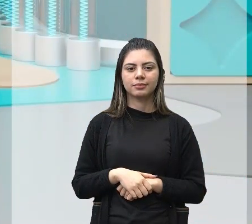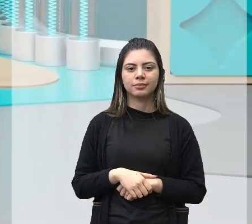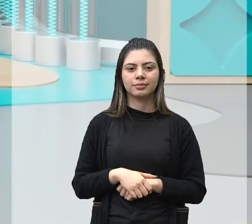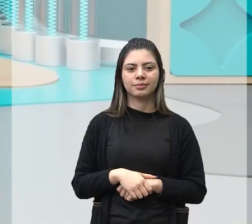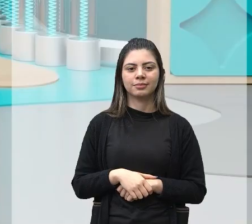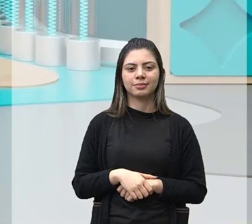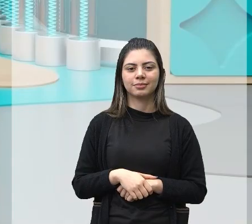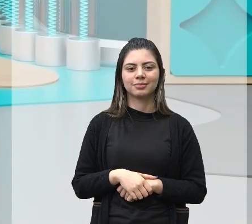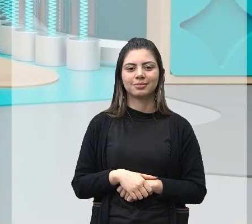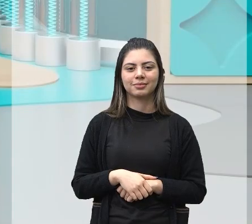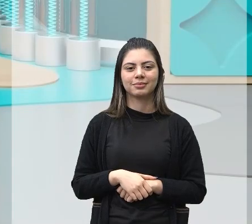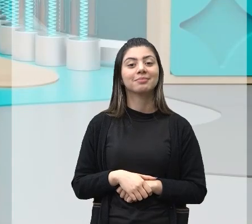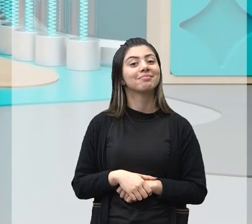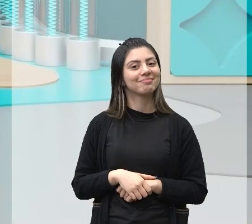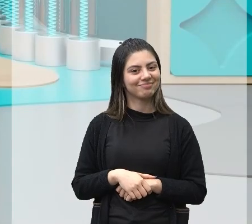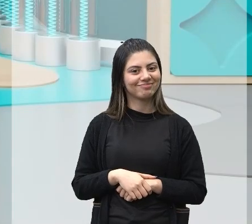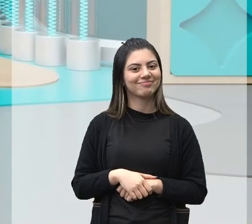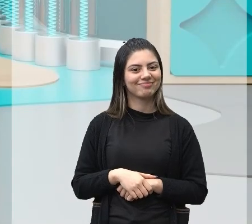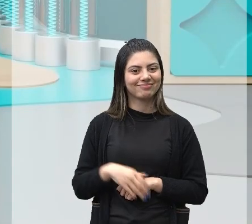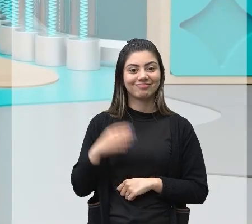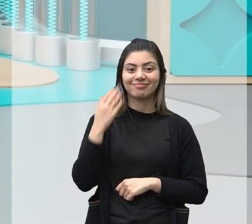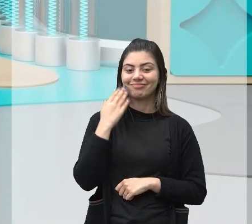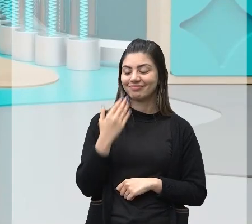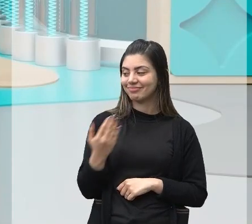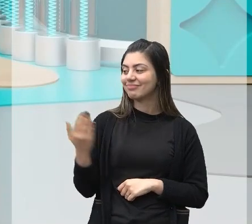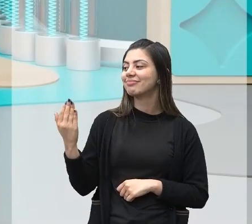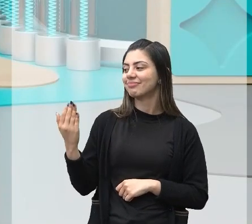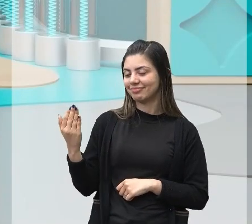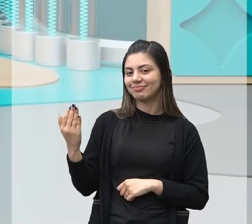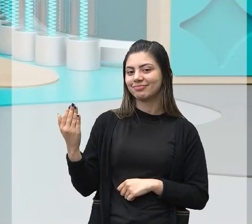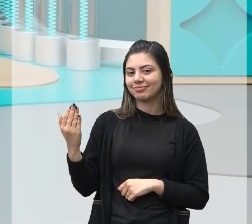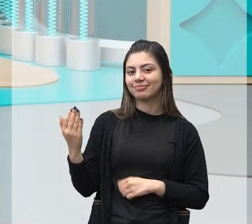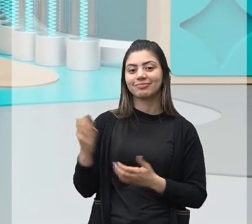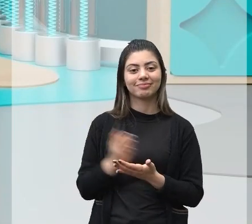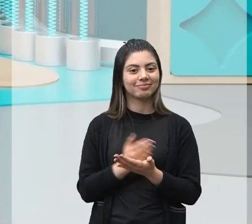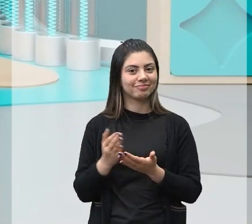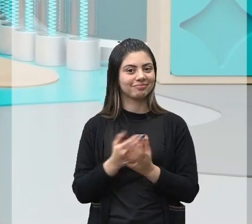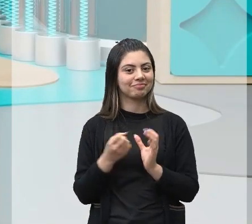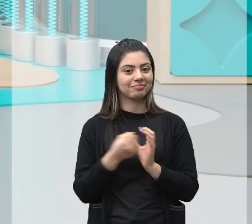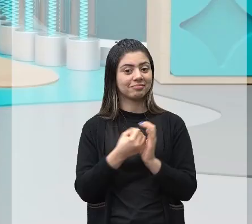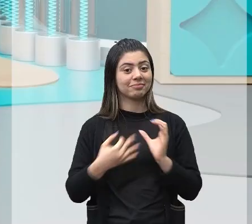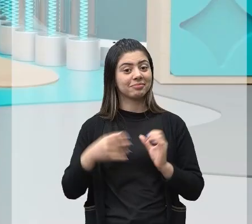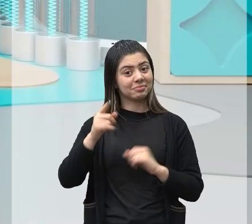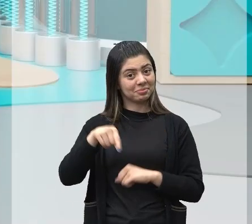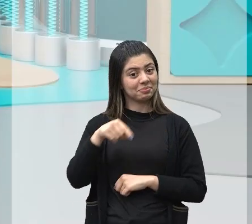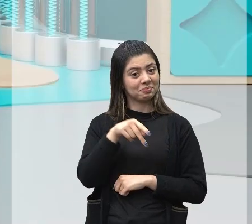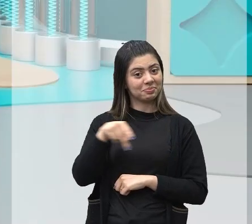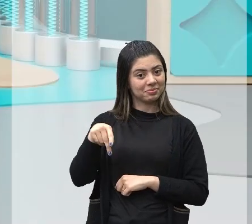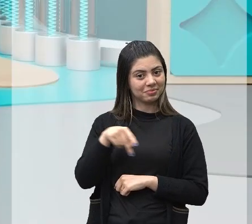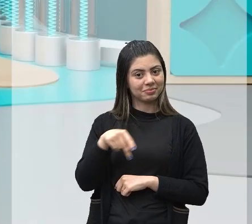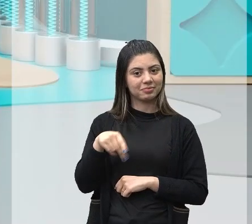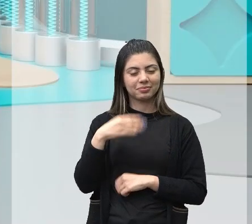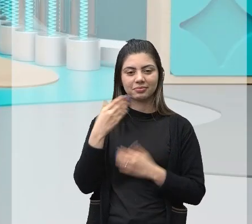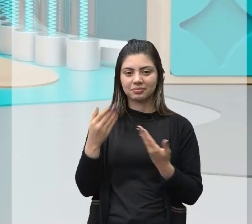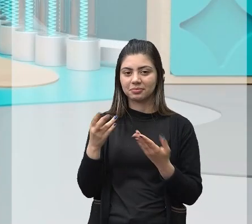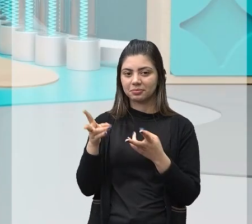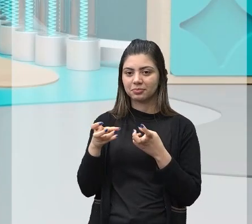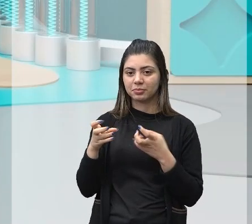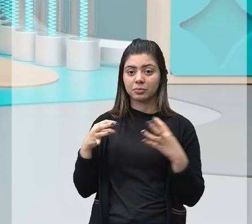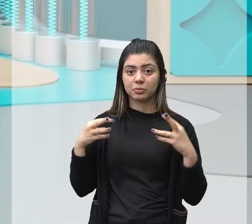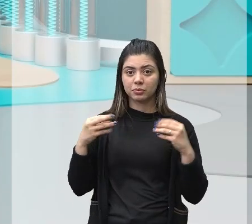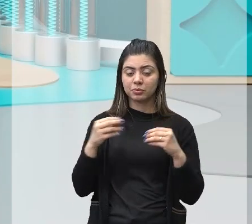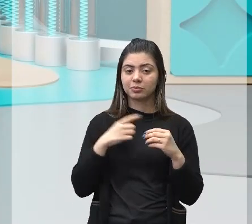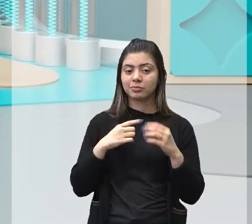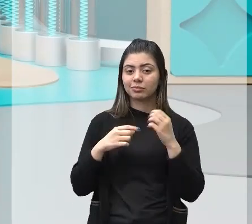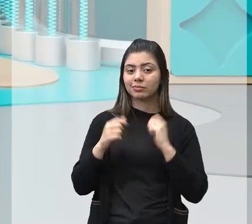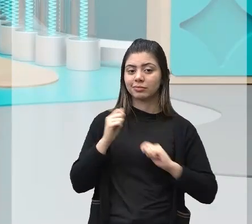E aqui nós temos algumas caracterizações de professores. Olha só, todos esses atores aqui que a gente vai